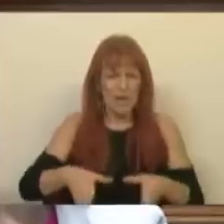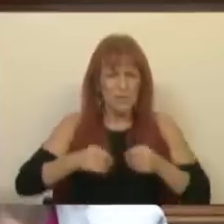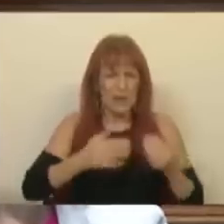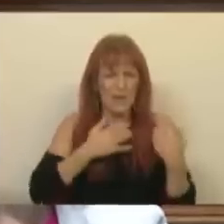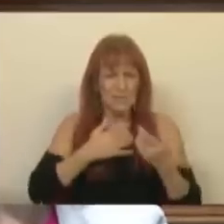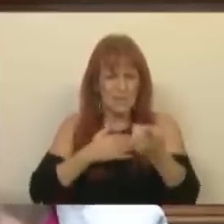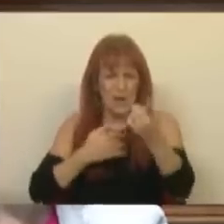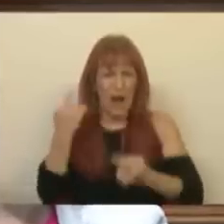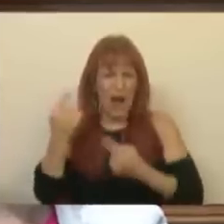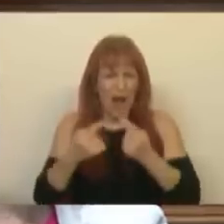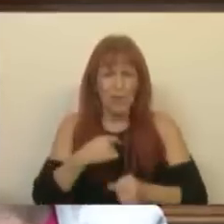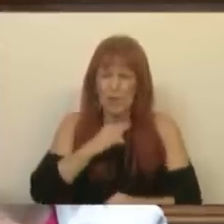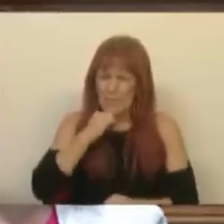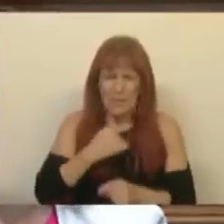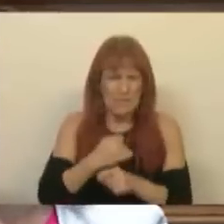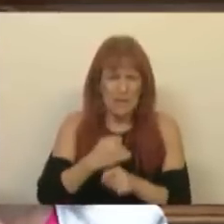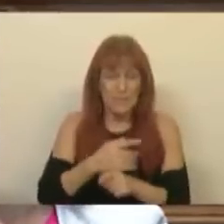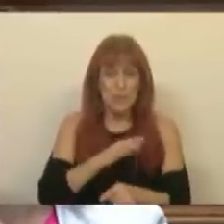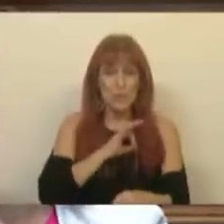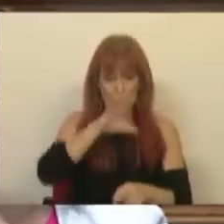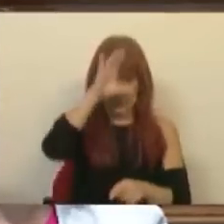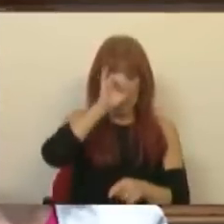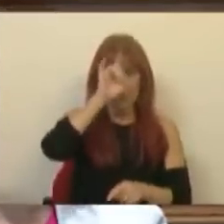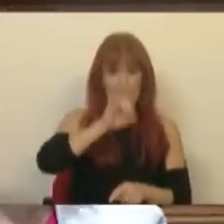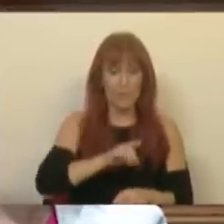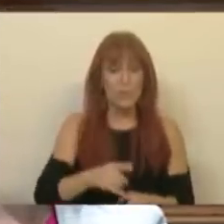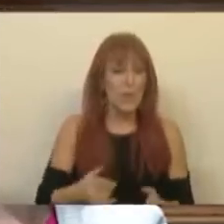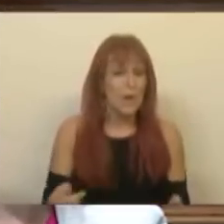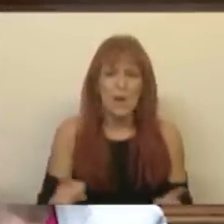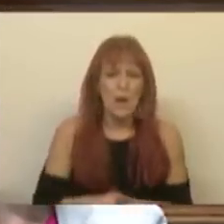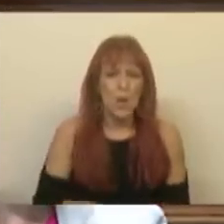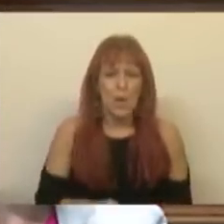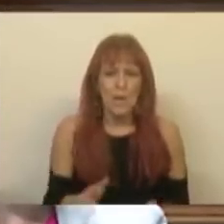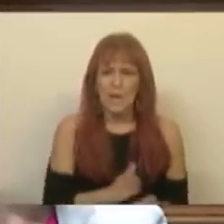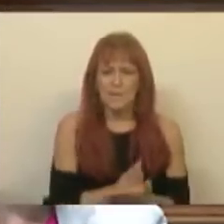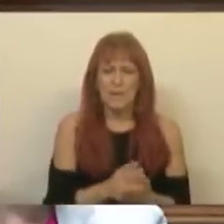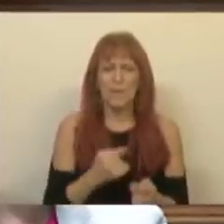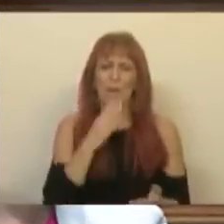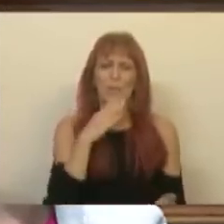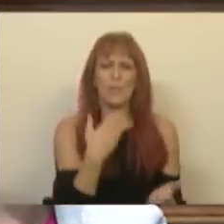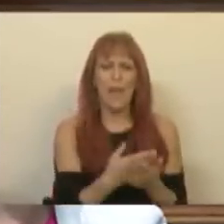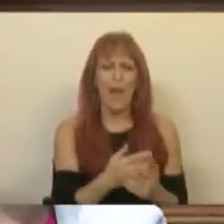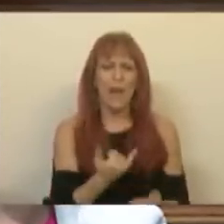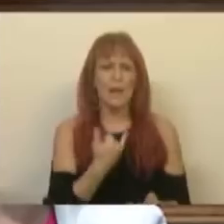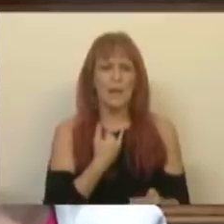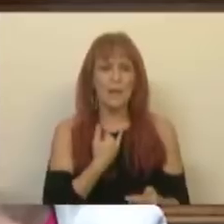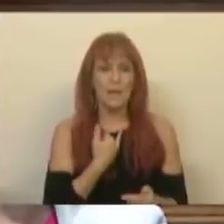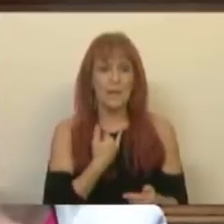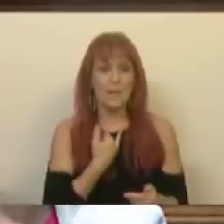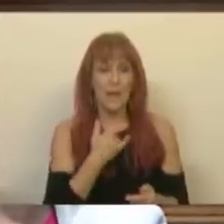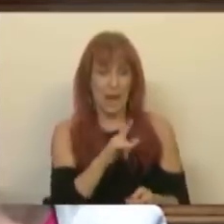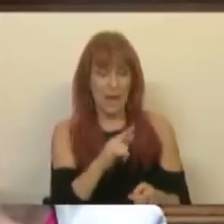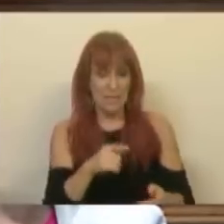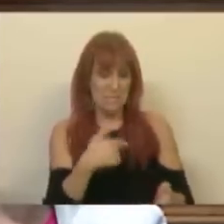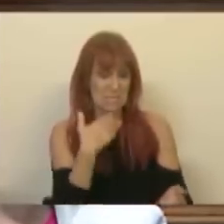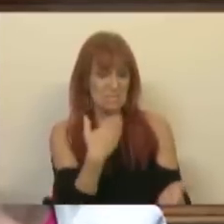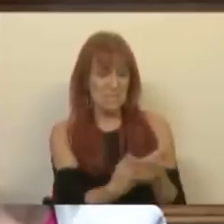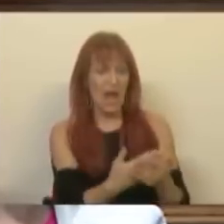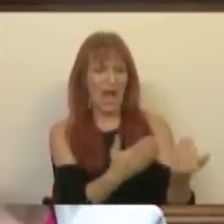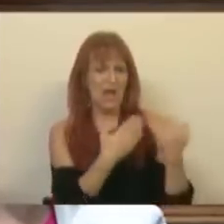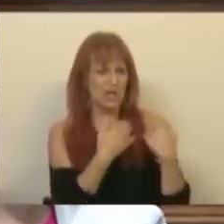sem algo permanente o seu primeiro ministro não hesita em atribuir a iniciativa Liberal